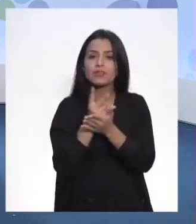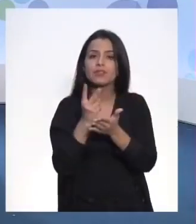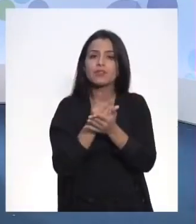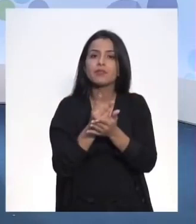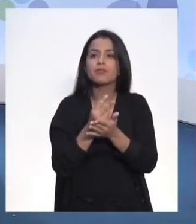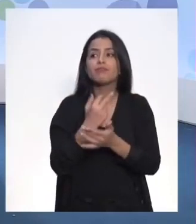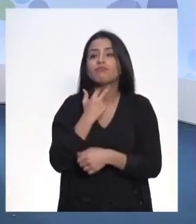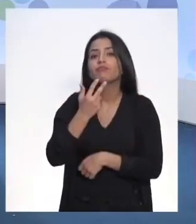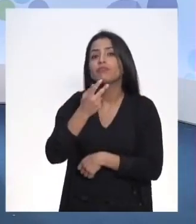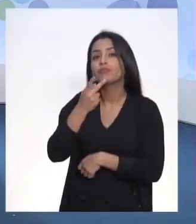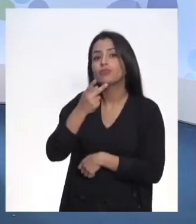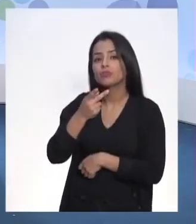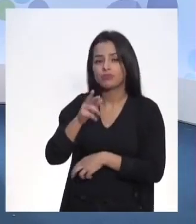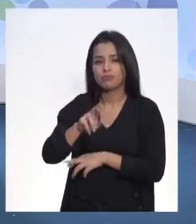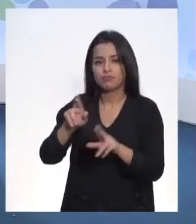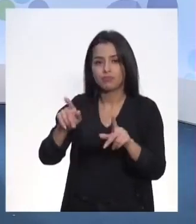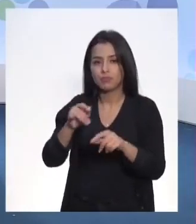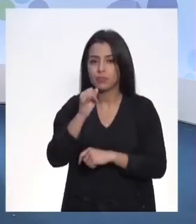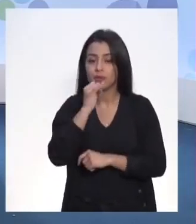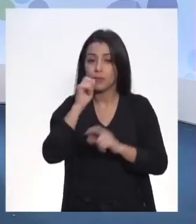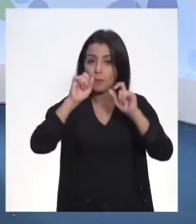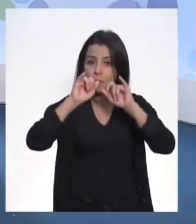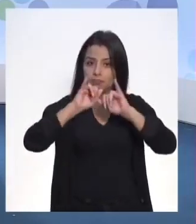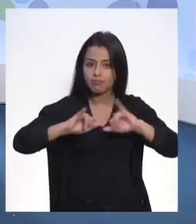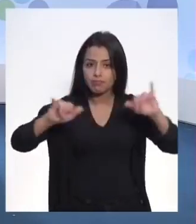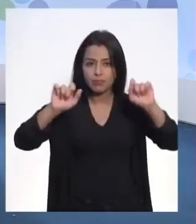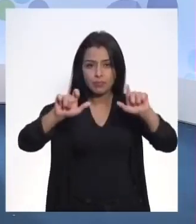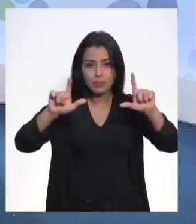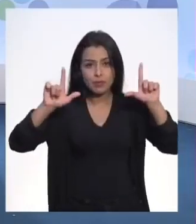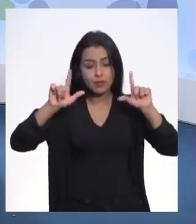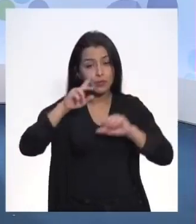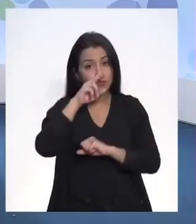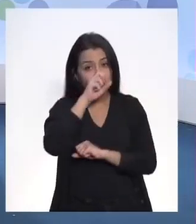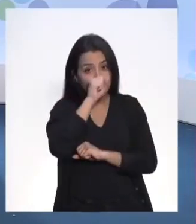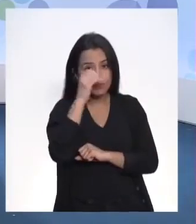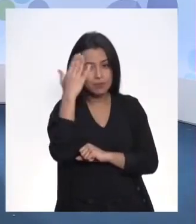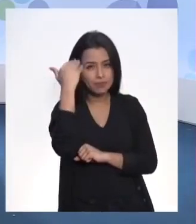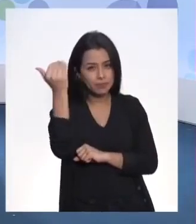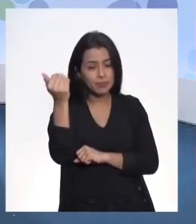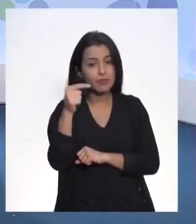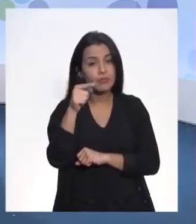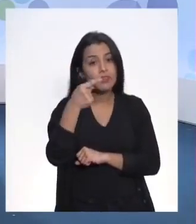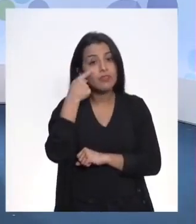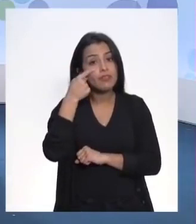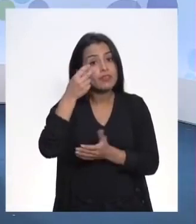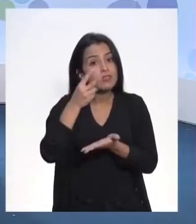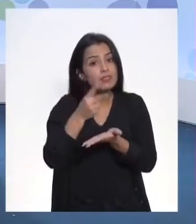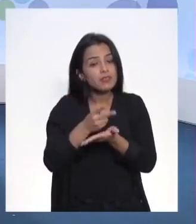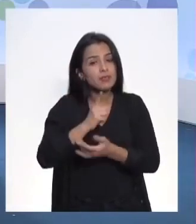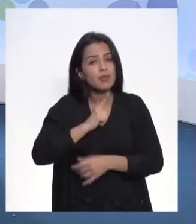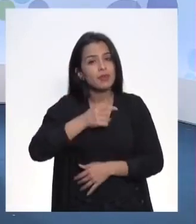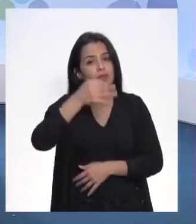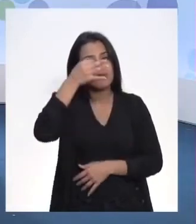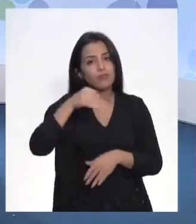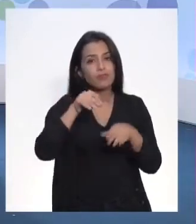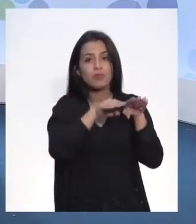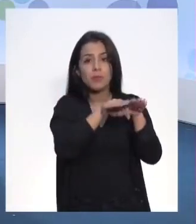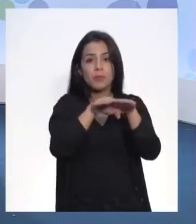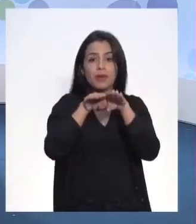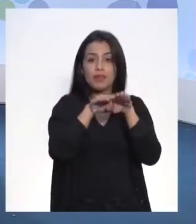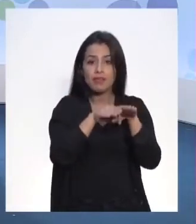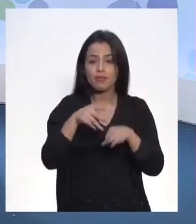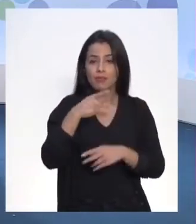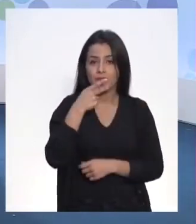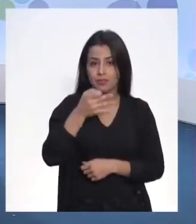Porque se você for observar nas grandes mídias, você sempre observa a forma correta ou a forma padrão de se